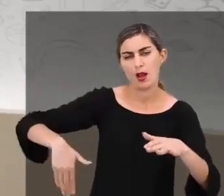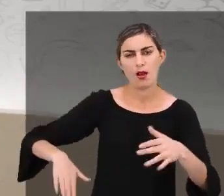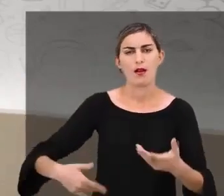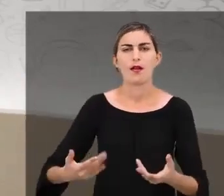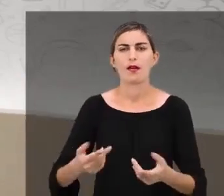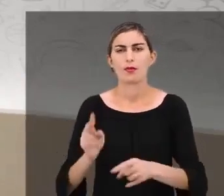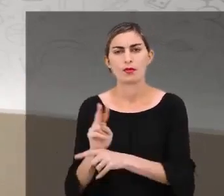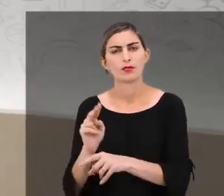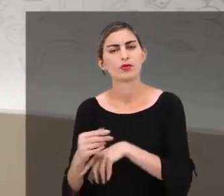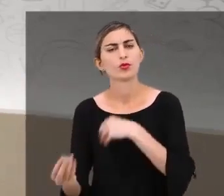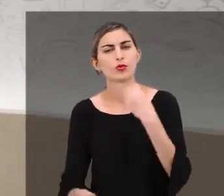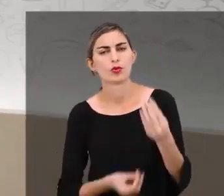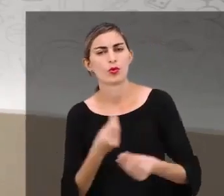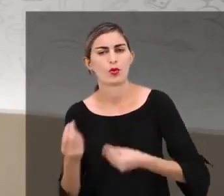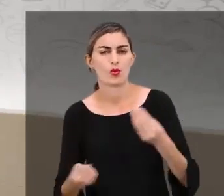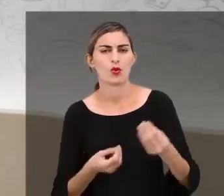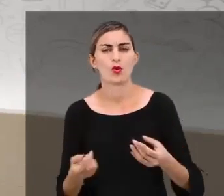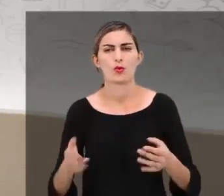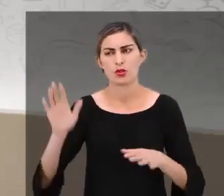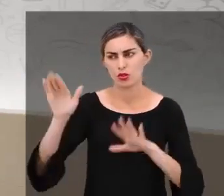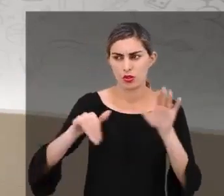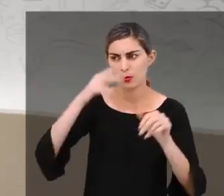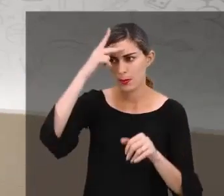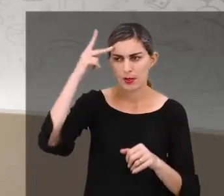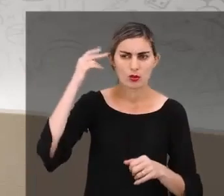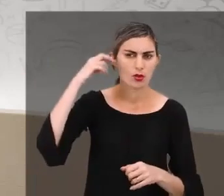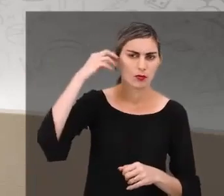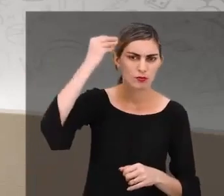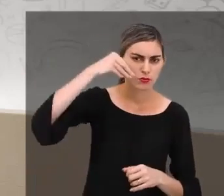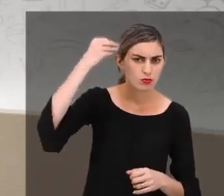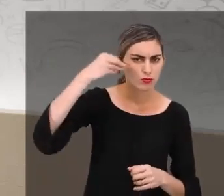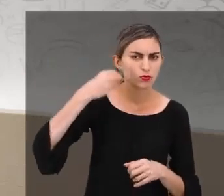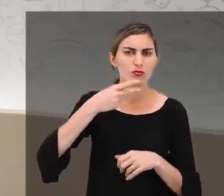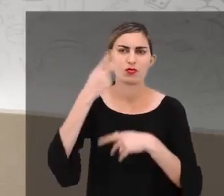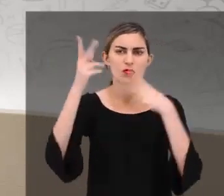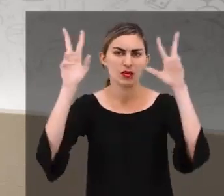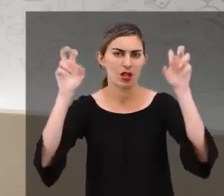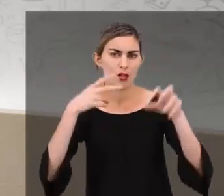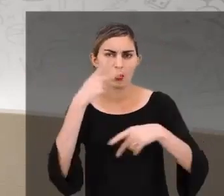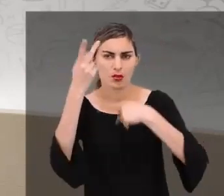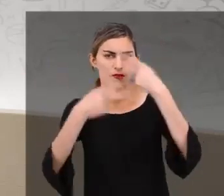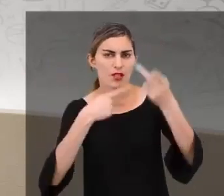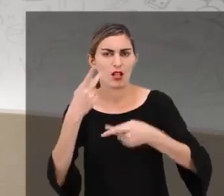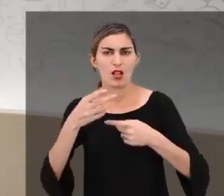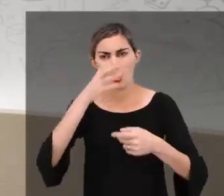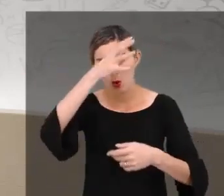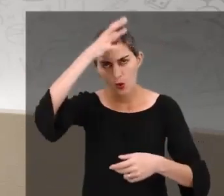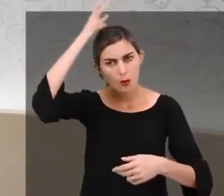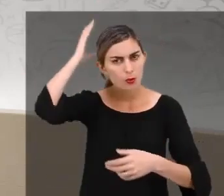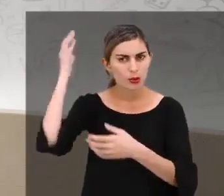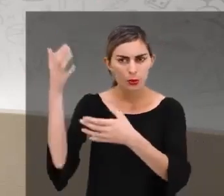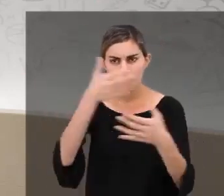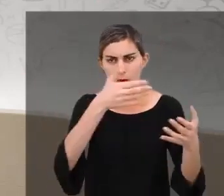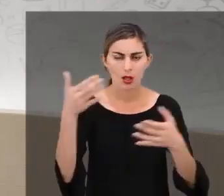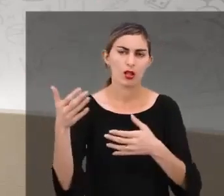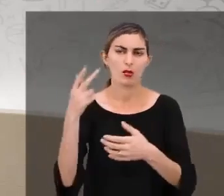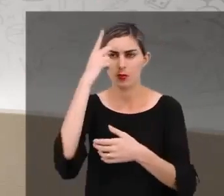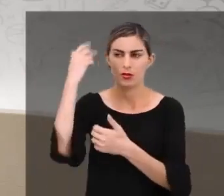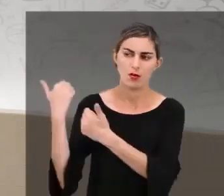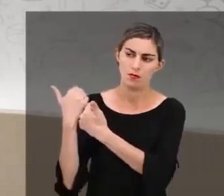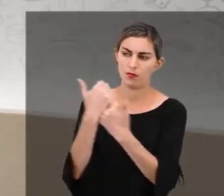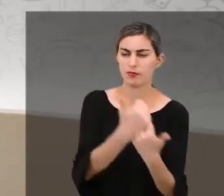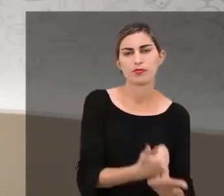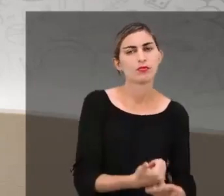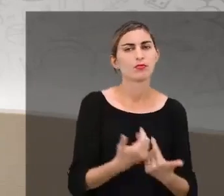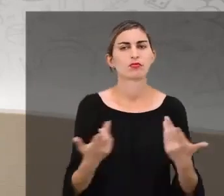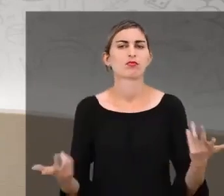diante desse cenário? Chamar alguém que saiba falar sobre o tema, um corpo de bombeiros, alguém que represente o corpo de bombeiros, por